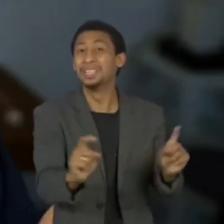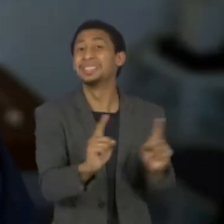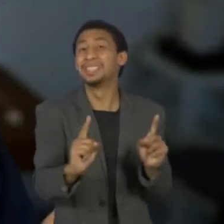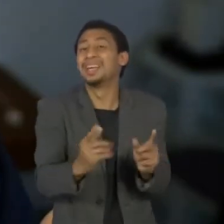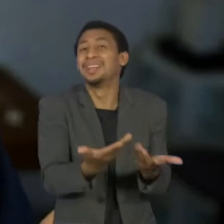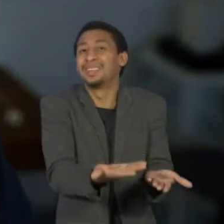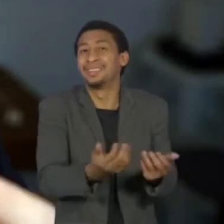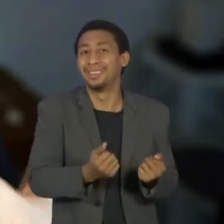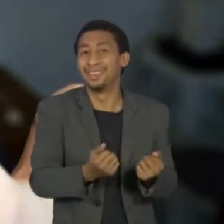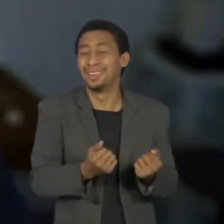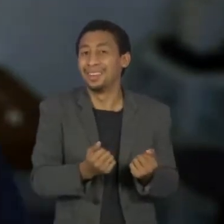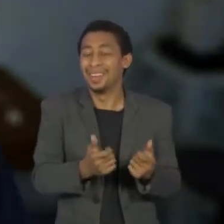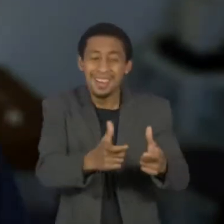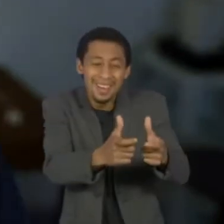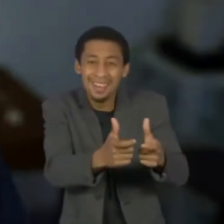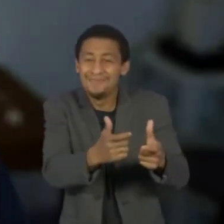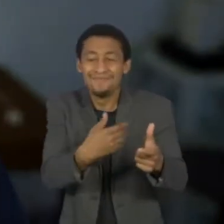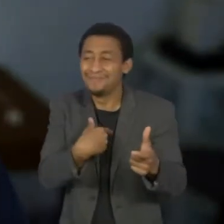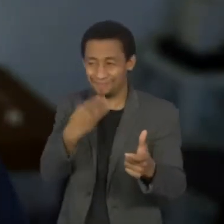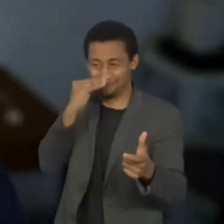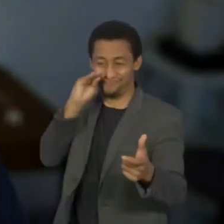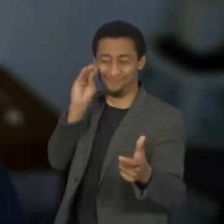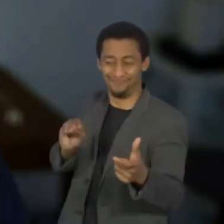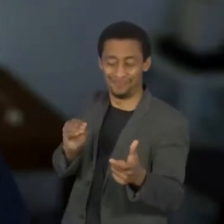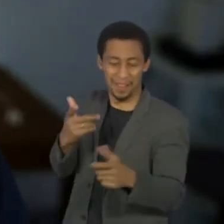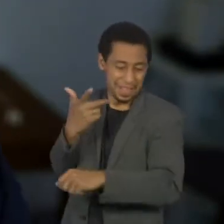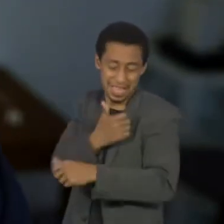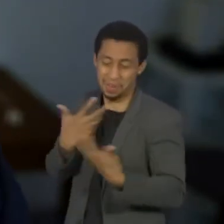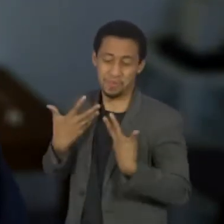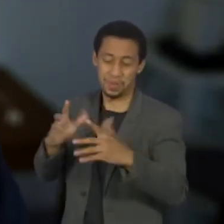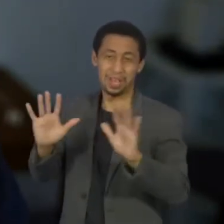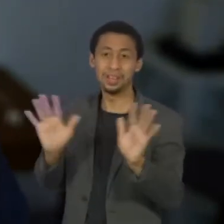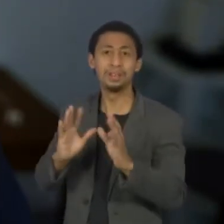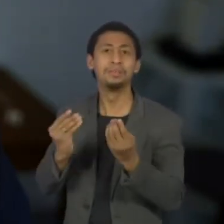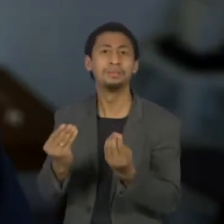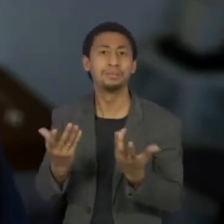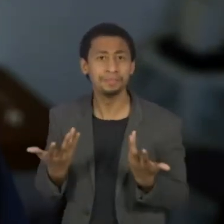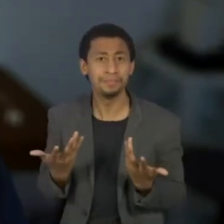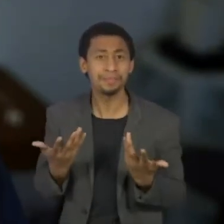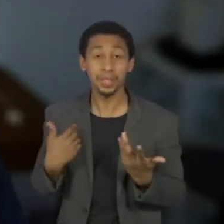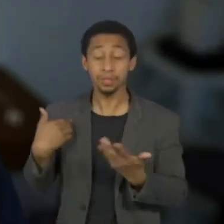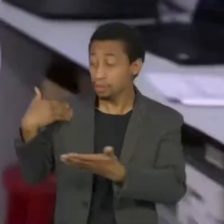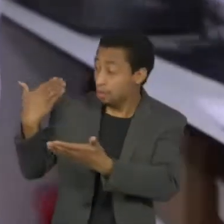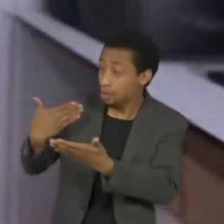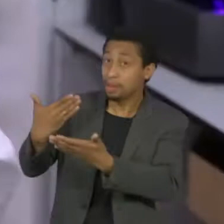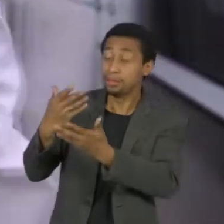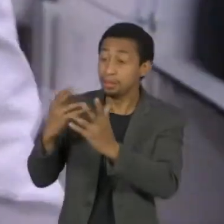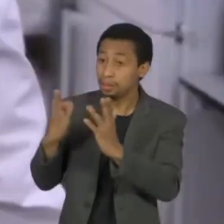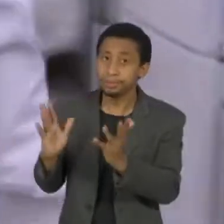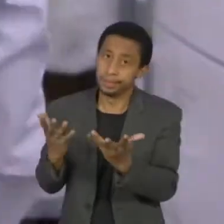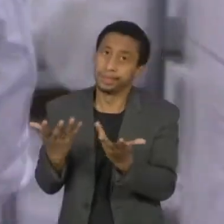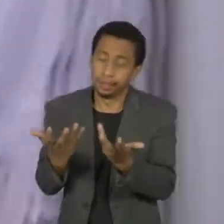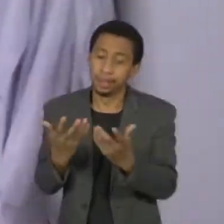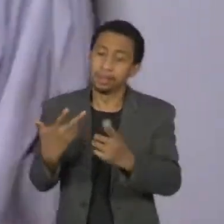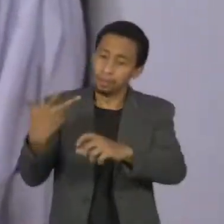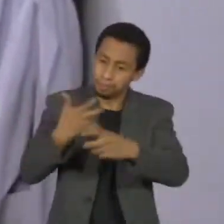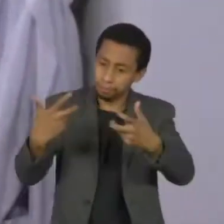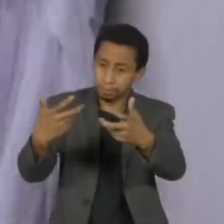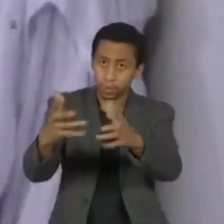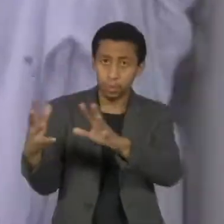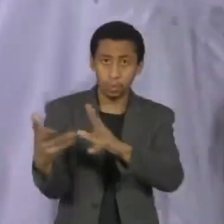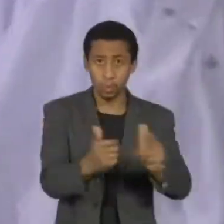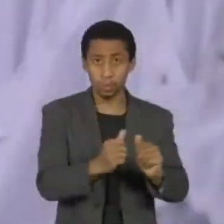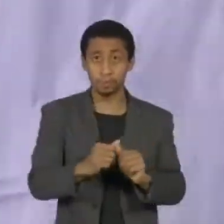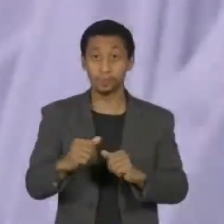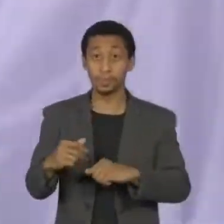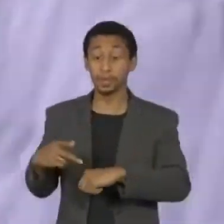porque agora uma parte da sociedade não está disposta a participar disso e se vacinar. Quer dizer, tudo que a gente não quer. Há uma inquietação ao redor do mundo